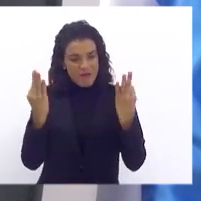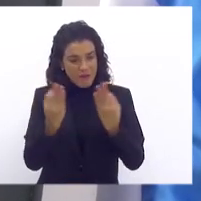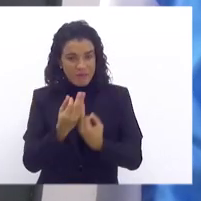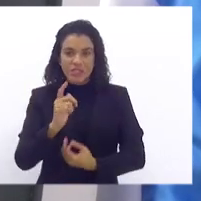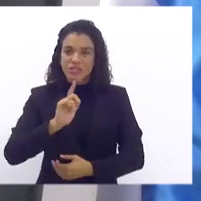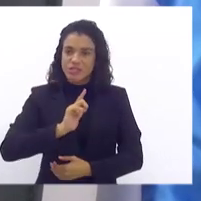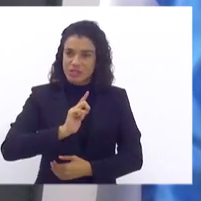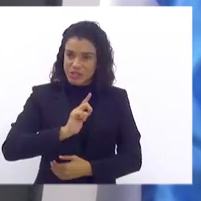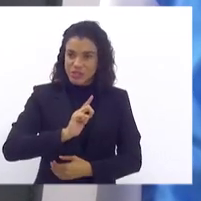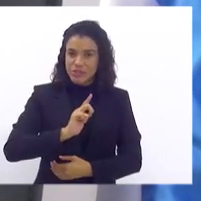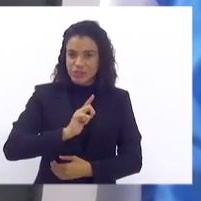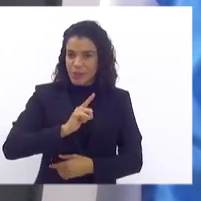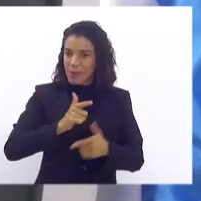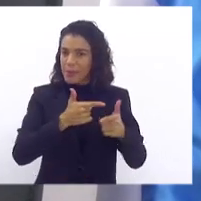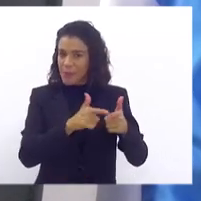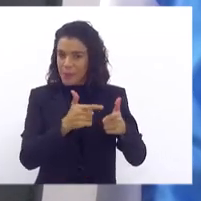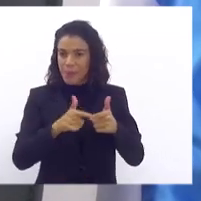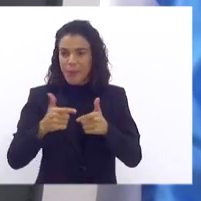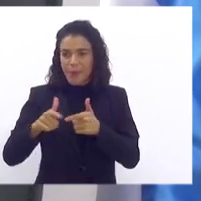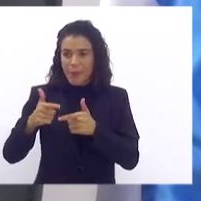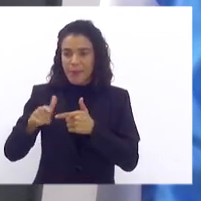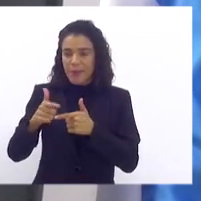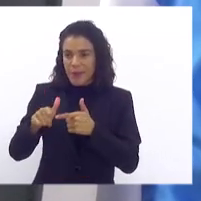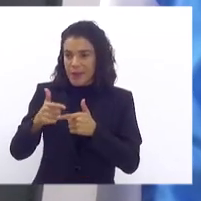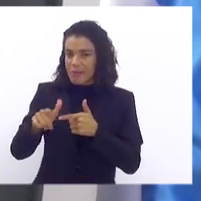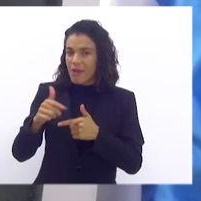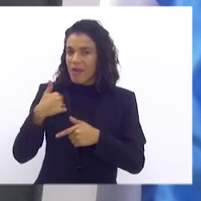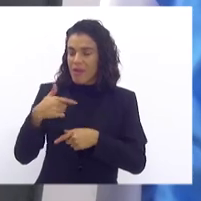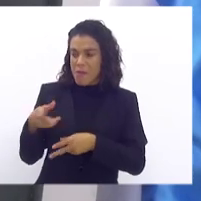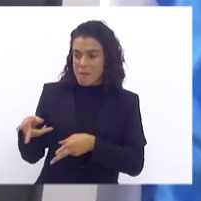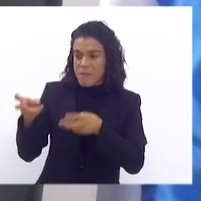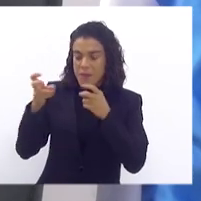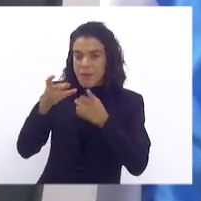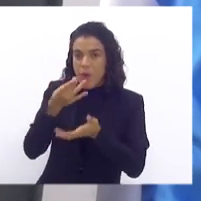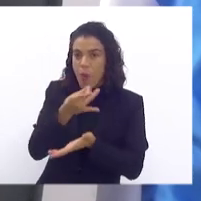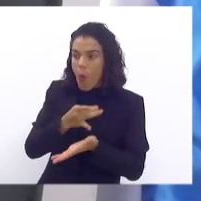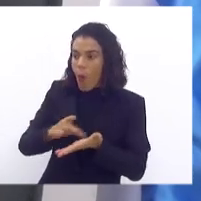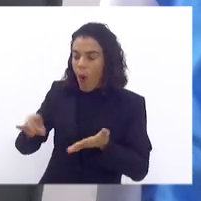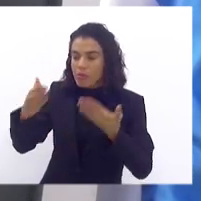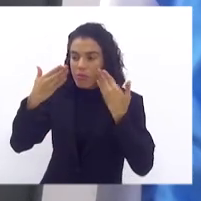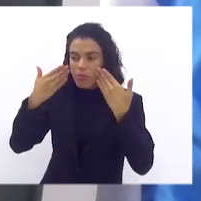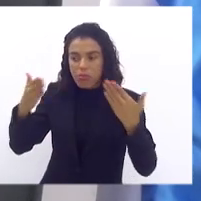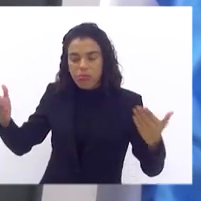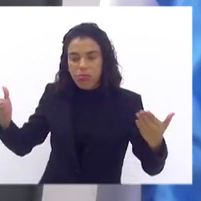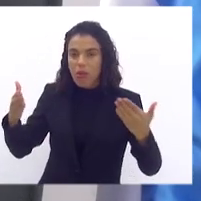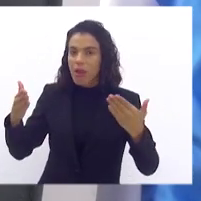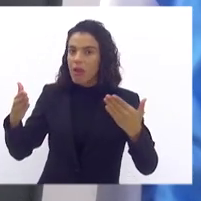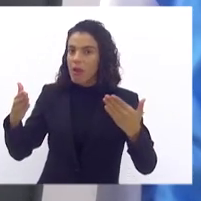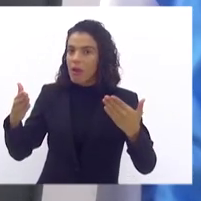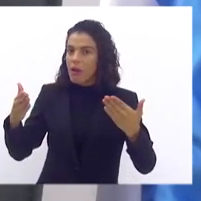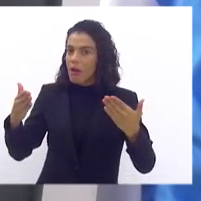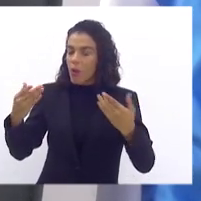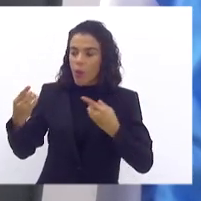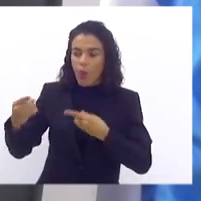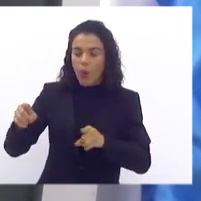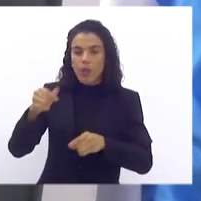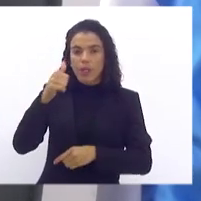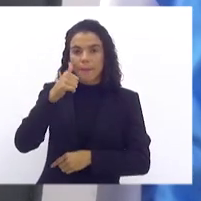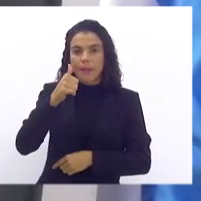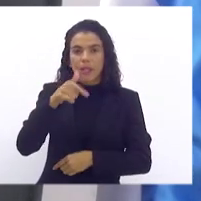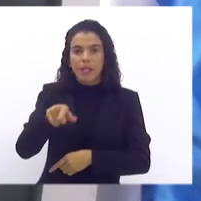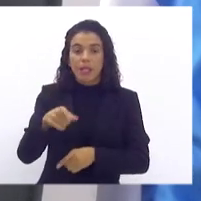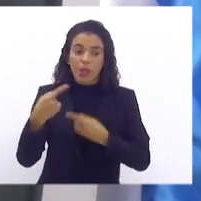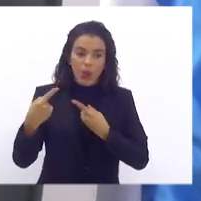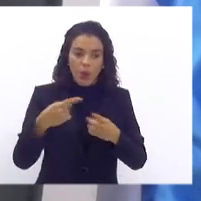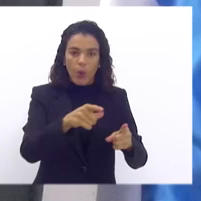tinha problemas, né, e a gente via o ódio que era vociferado contra aquela menina e contra